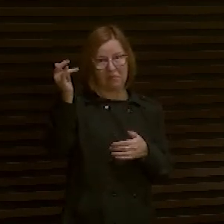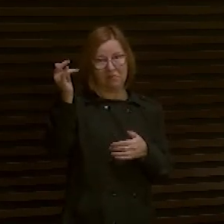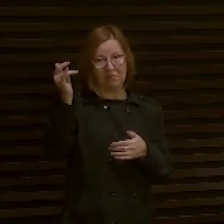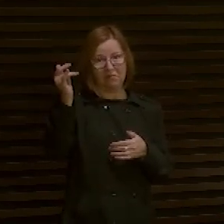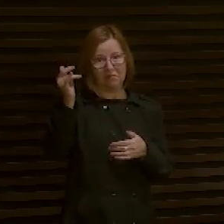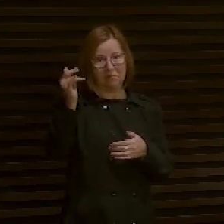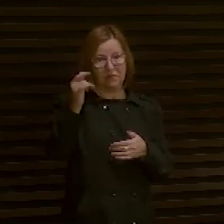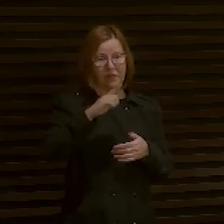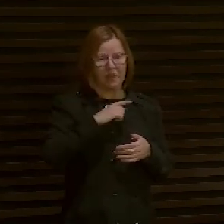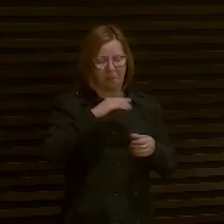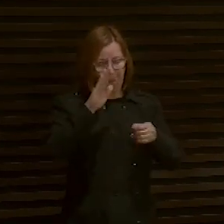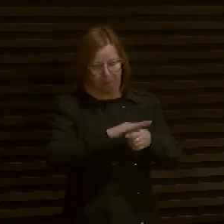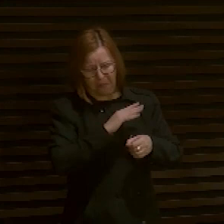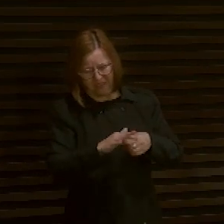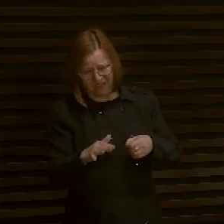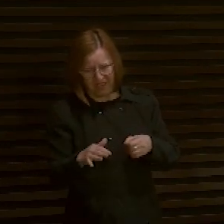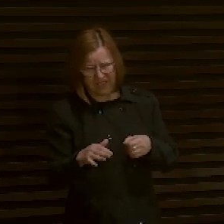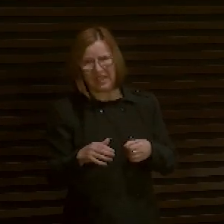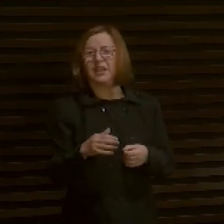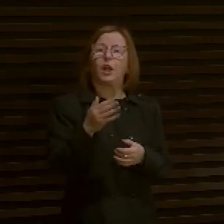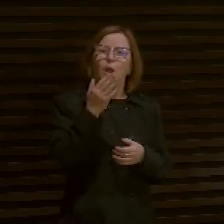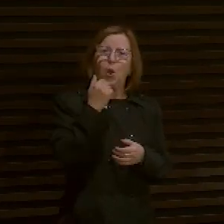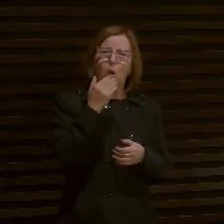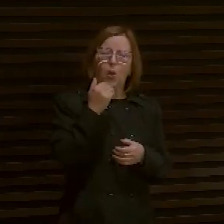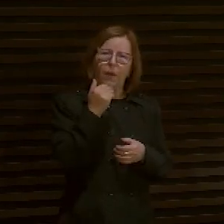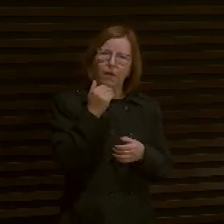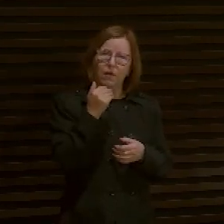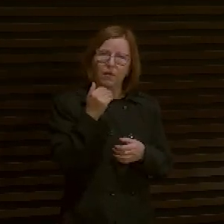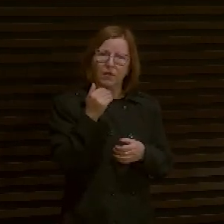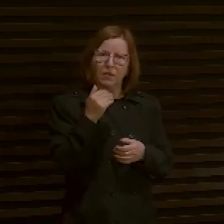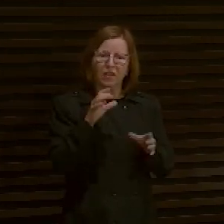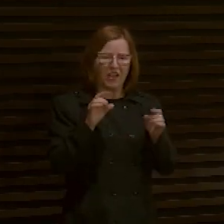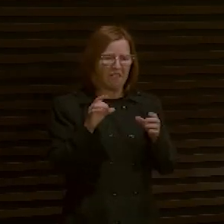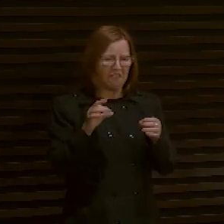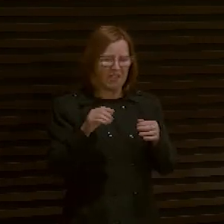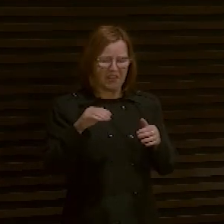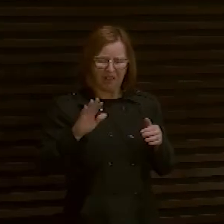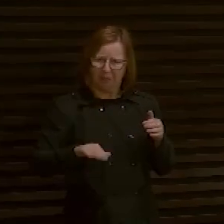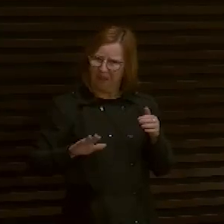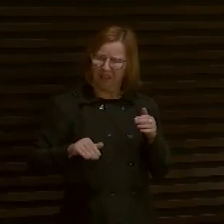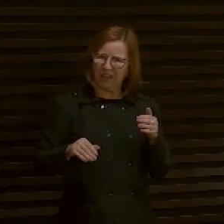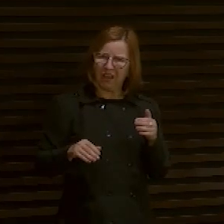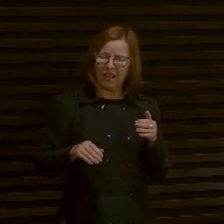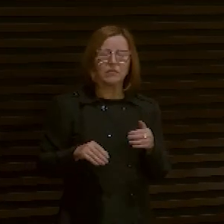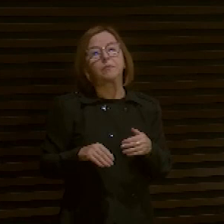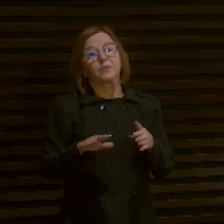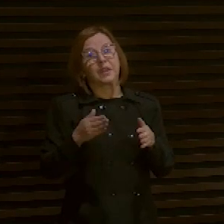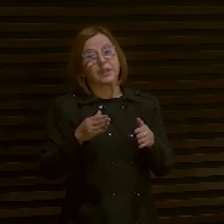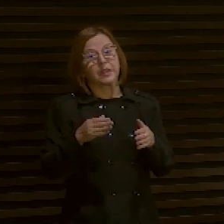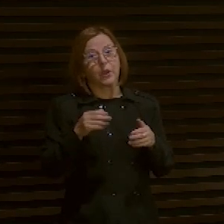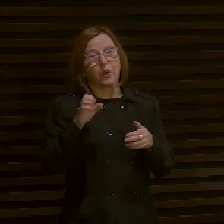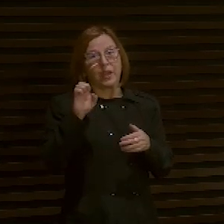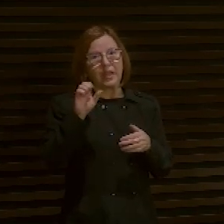nós teremos abundância aqui, e as comidas serão vendidas por um preço baixo. Então nós vemos ali. Então Eliseu disse: ouçam a